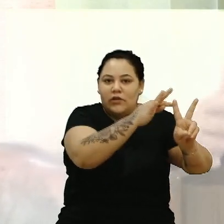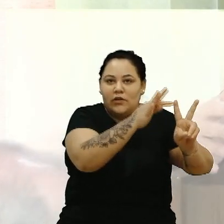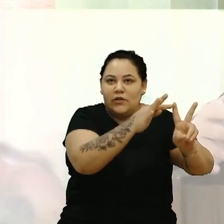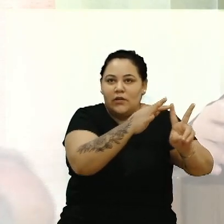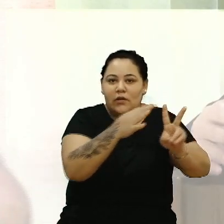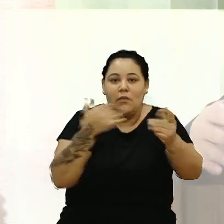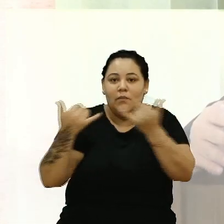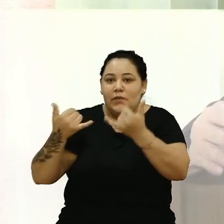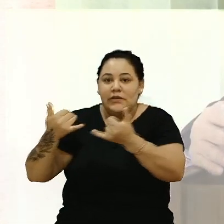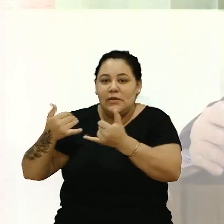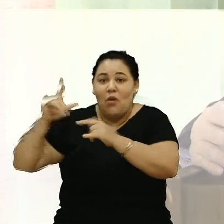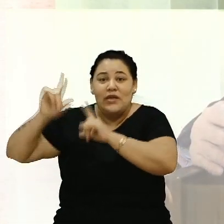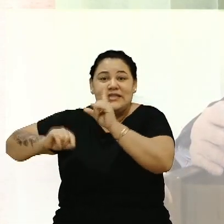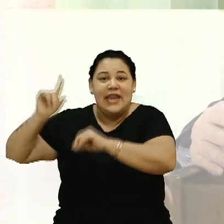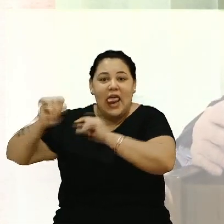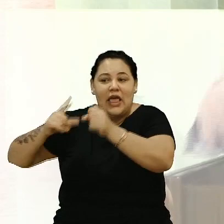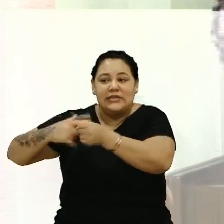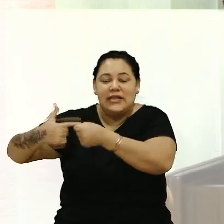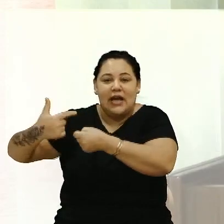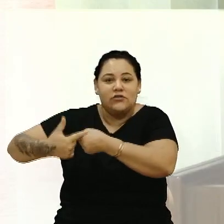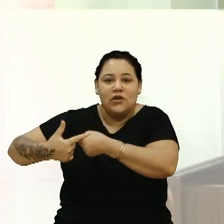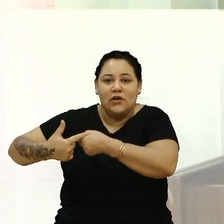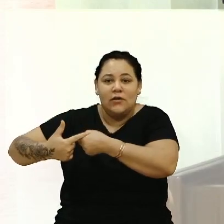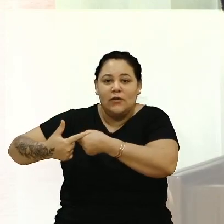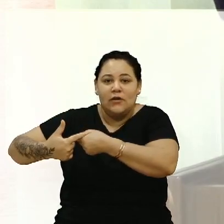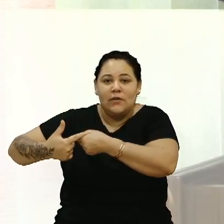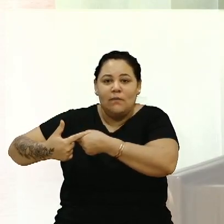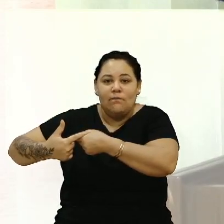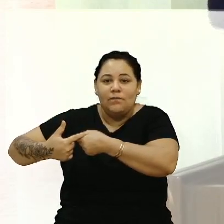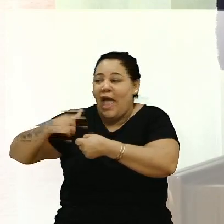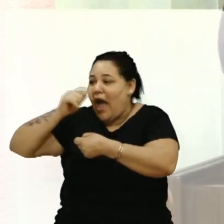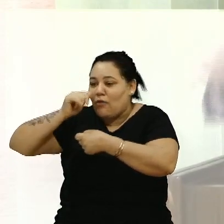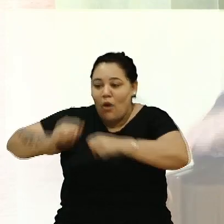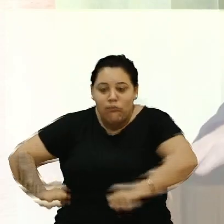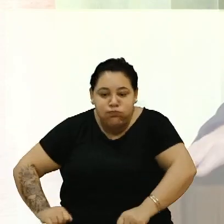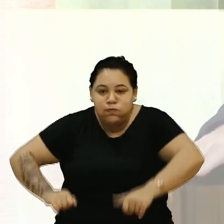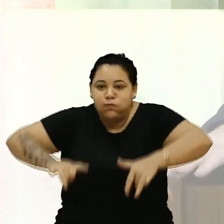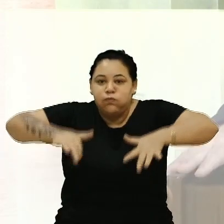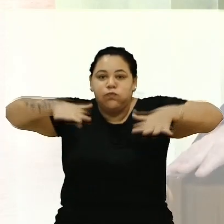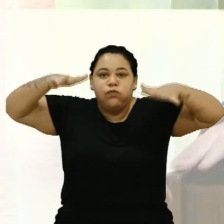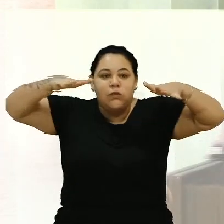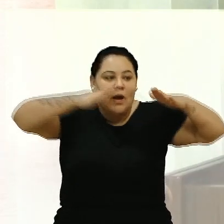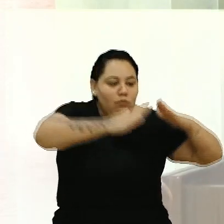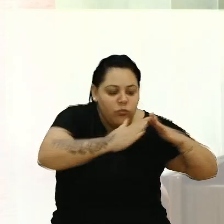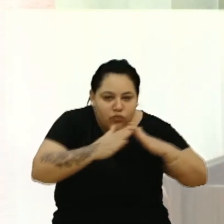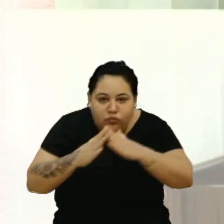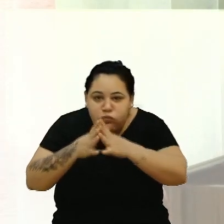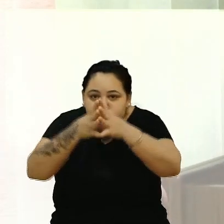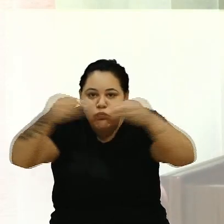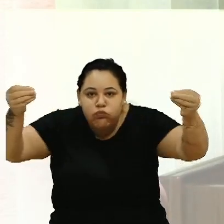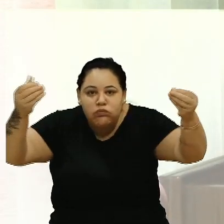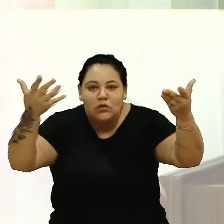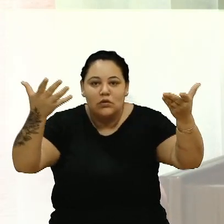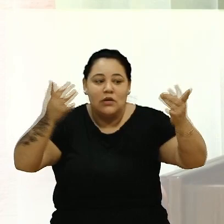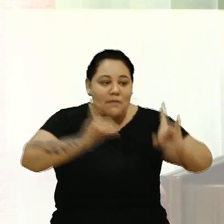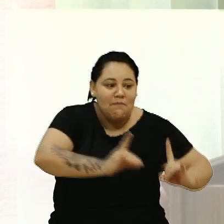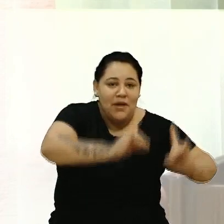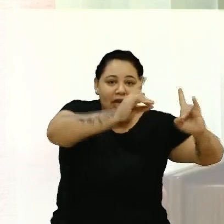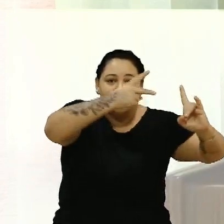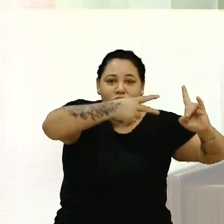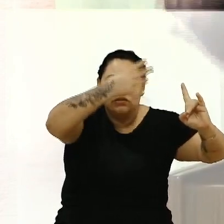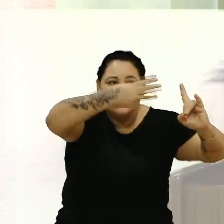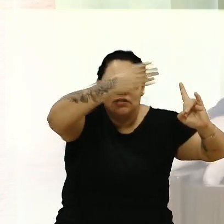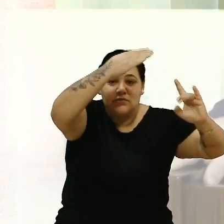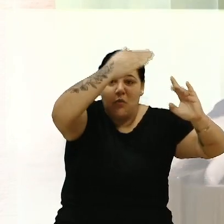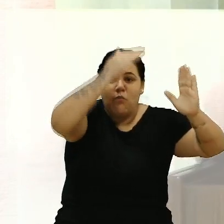completamente debaixo d'água. E tem que esperar agora baixar. O rio subiu quase 30 metros lá. Então, prédios com 2, 3 andares, a